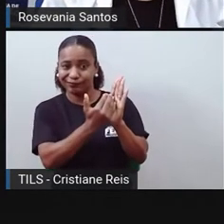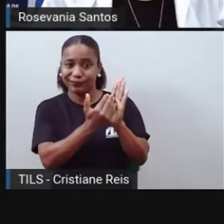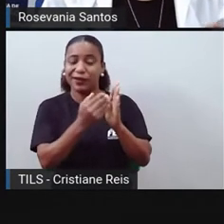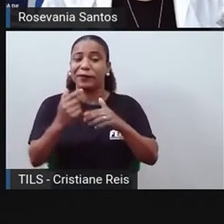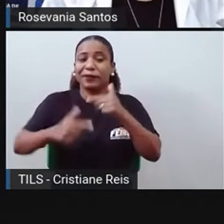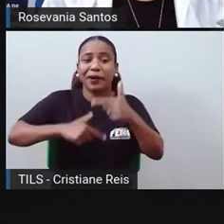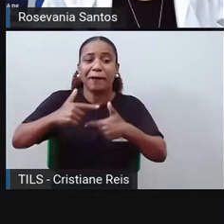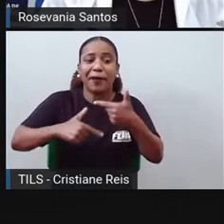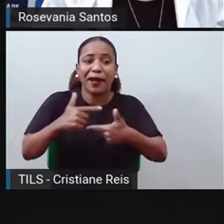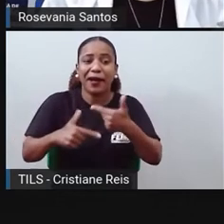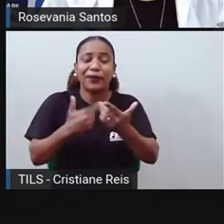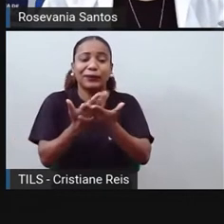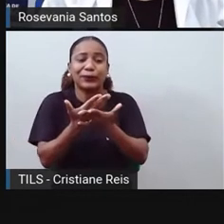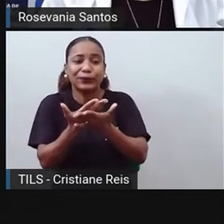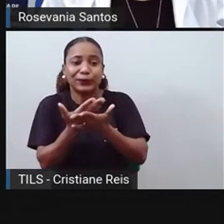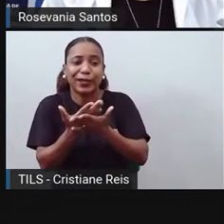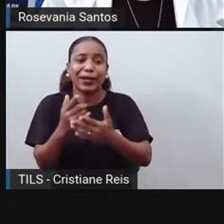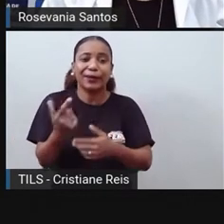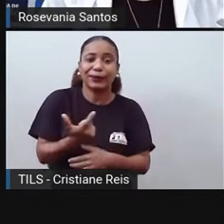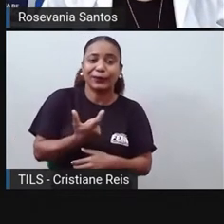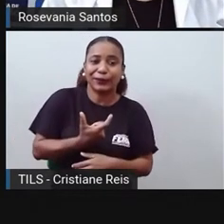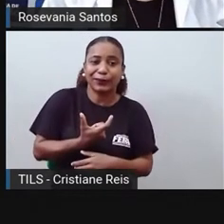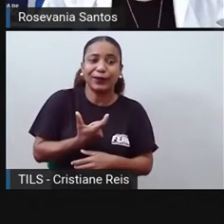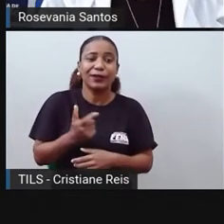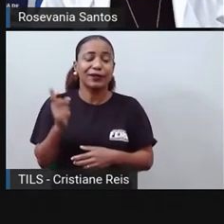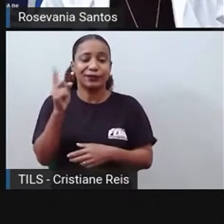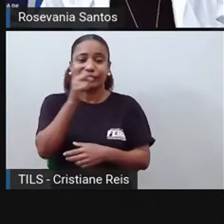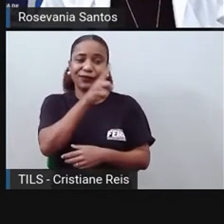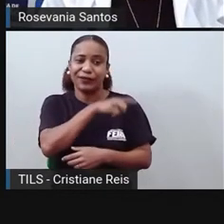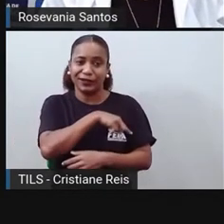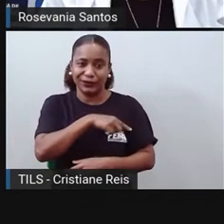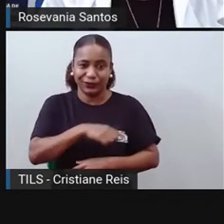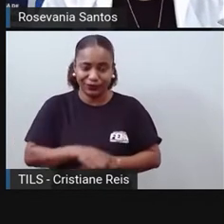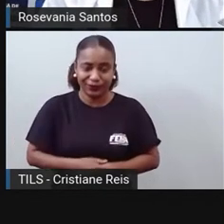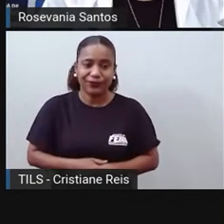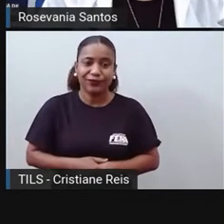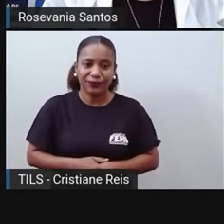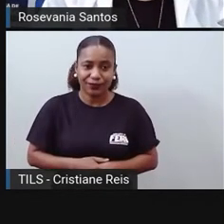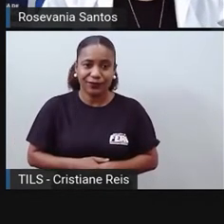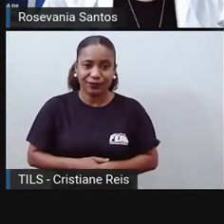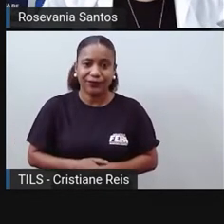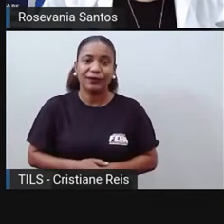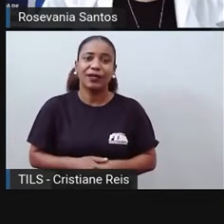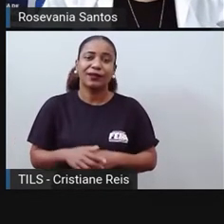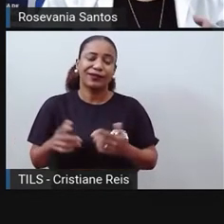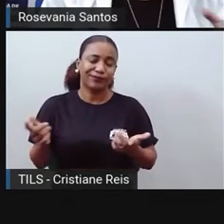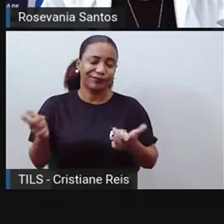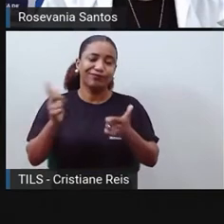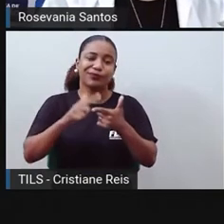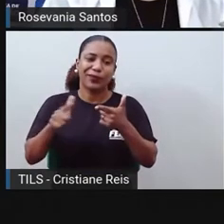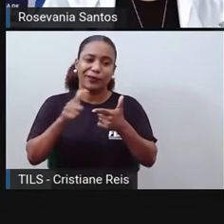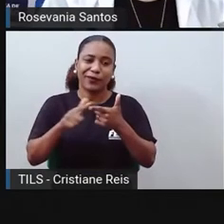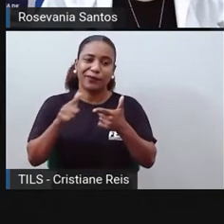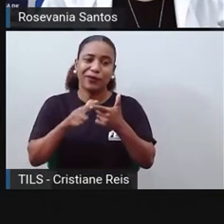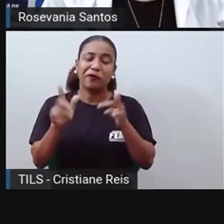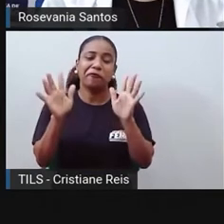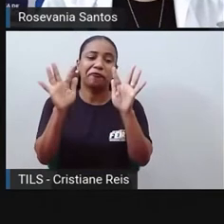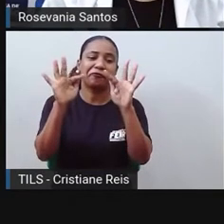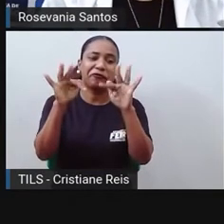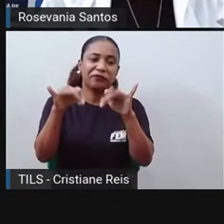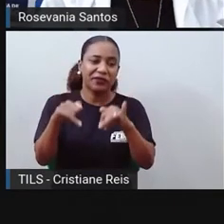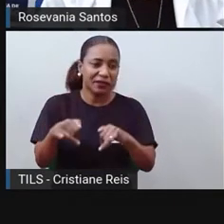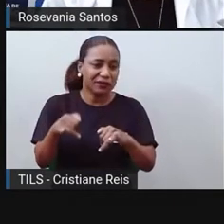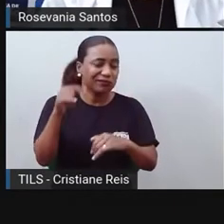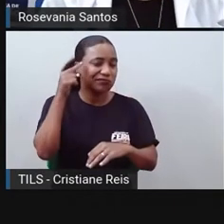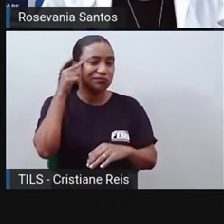não legalizados dentro do país. Então, não se sabe quando essa guerra terá fim, só sabe que essas disputas